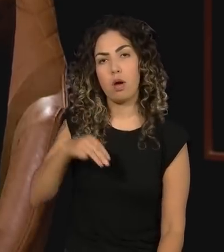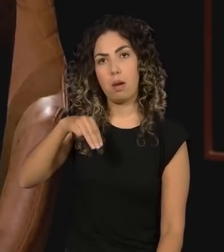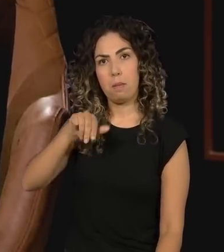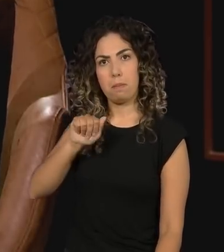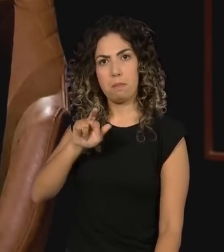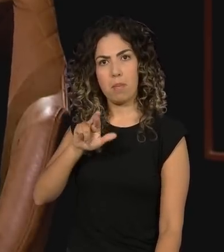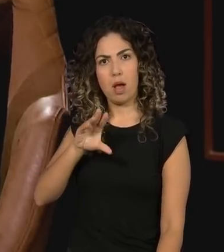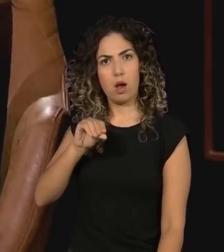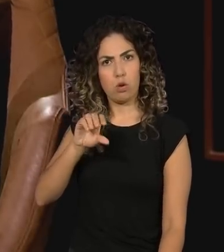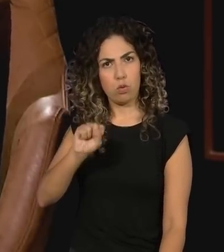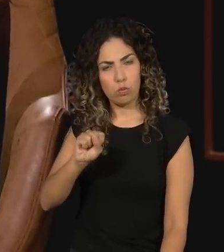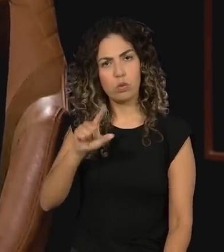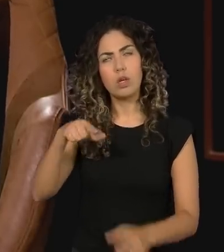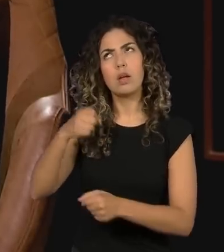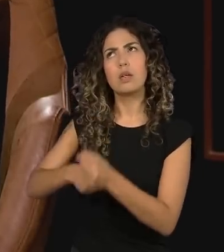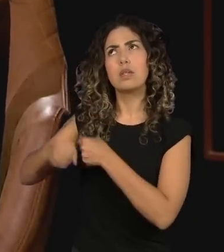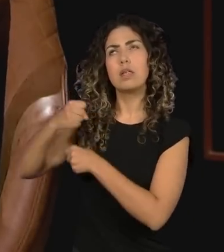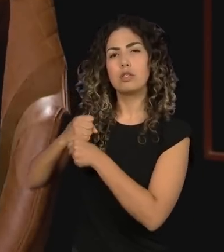anos 30.